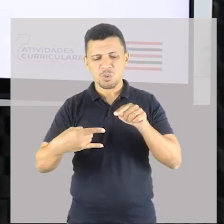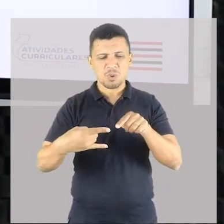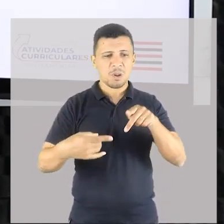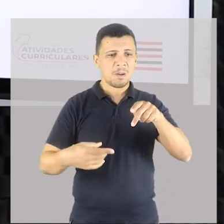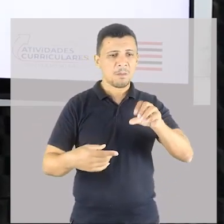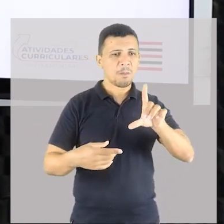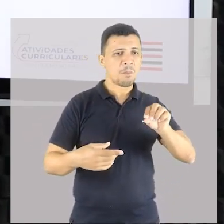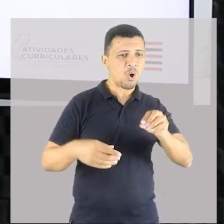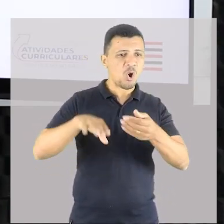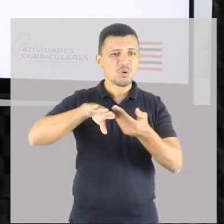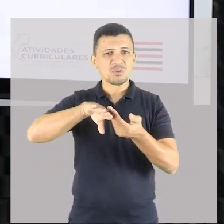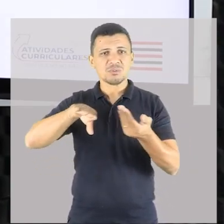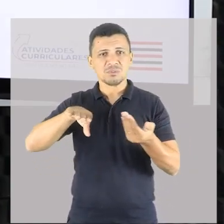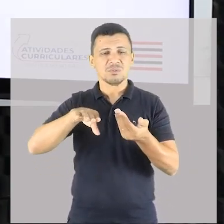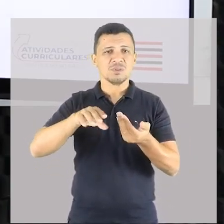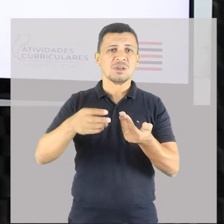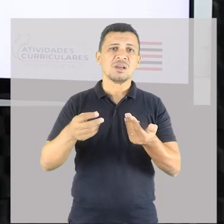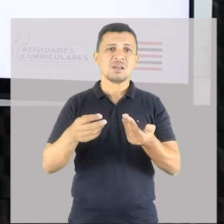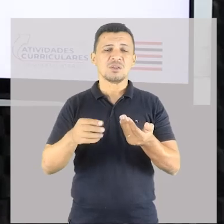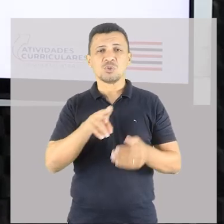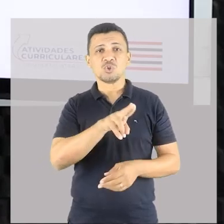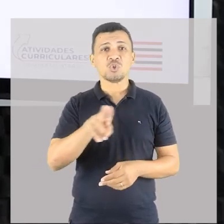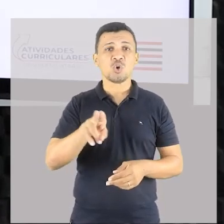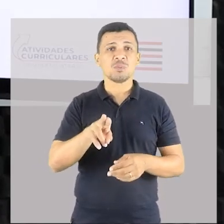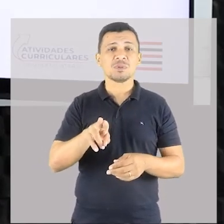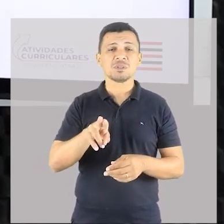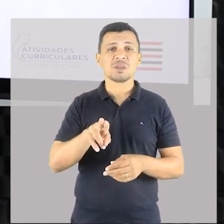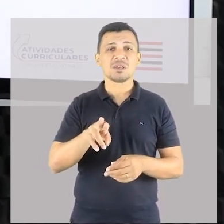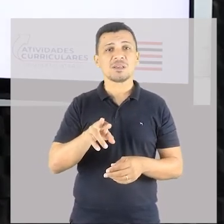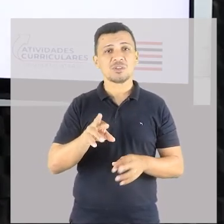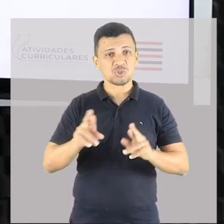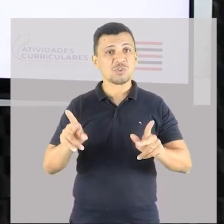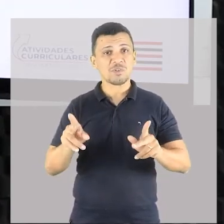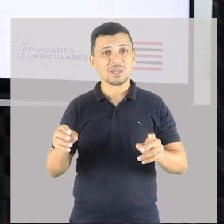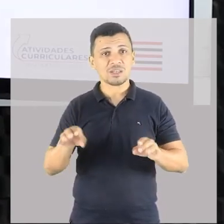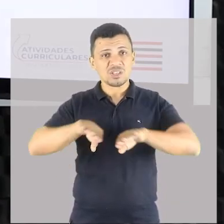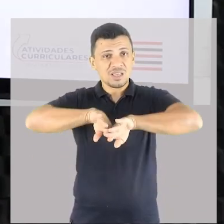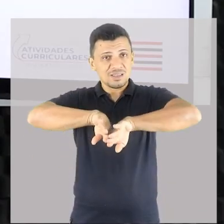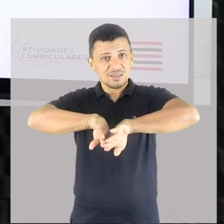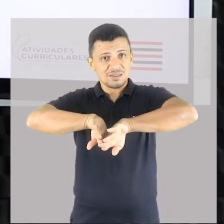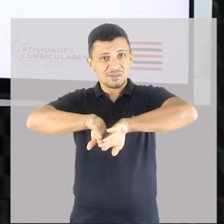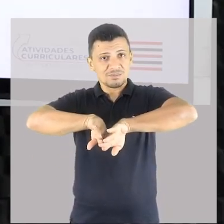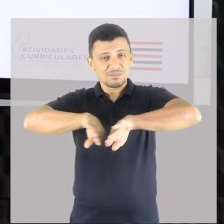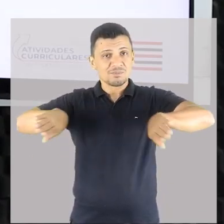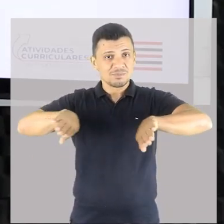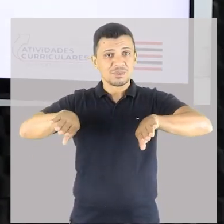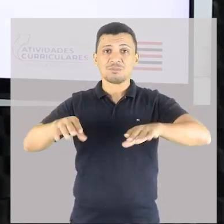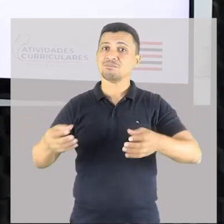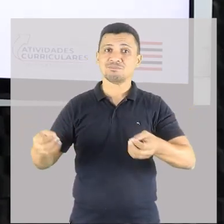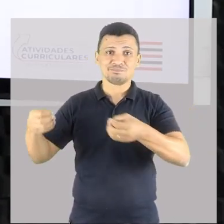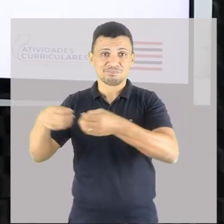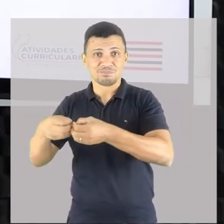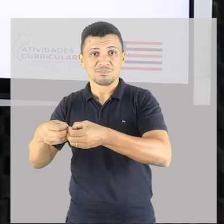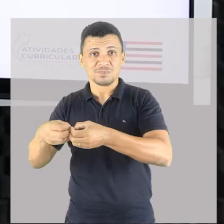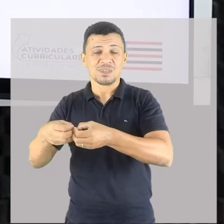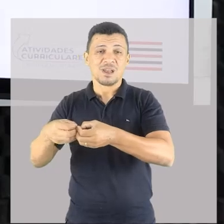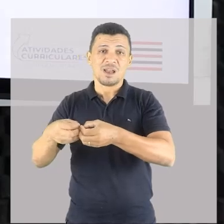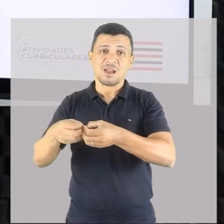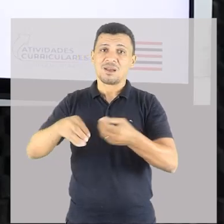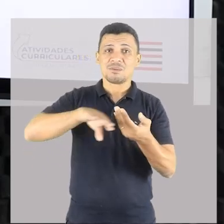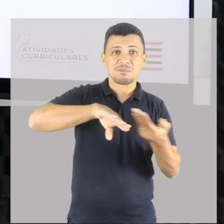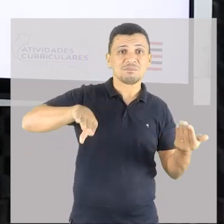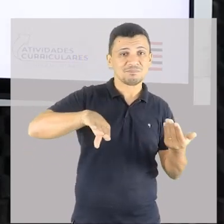são inseparáveis, polos de nomes diferentes se repelem, nomes diferentes se atraem, de mesmo nome se repelem e